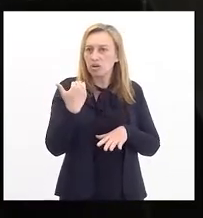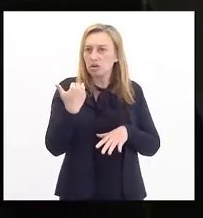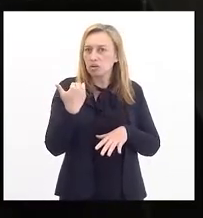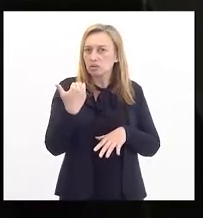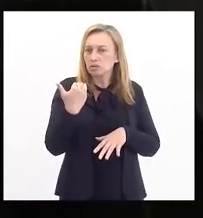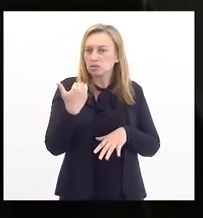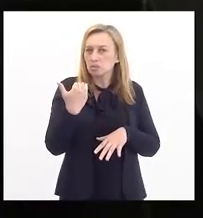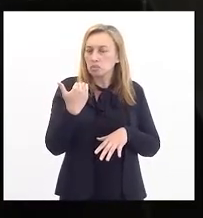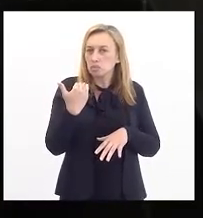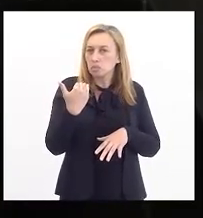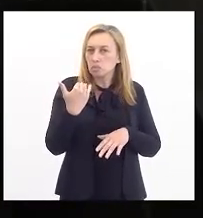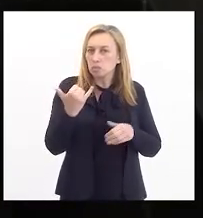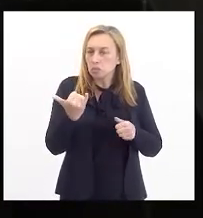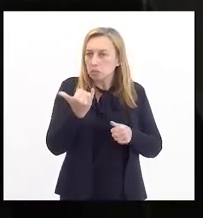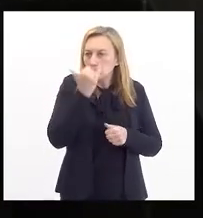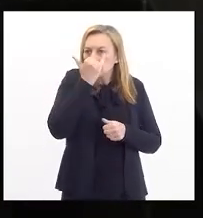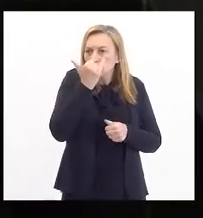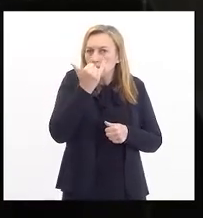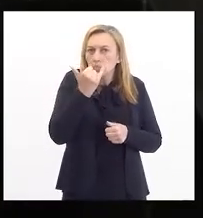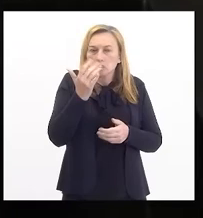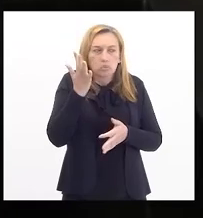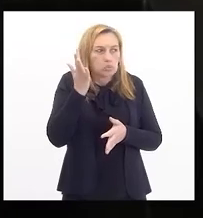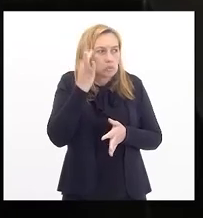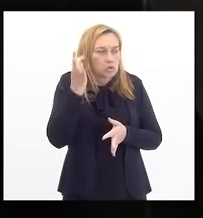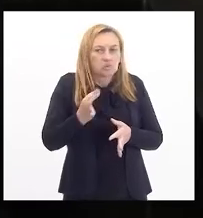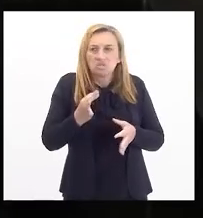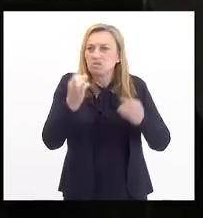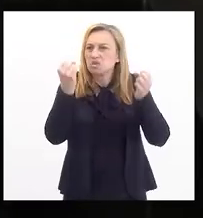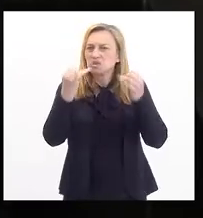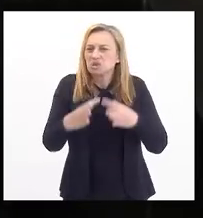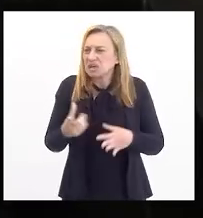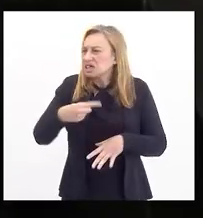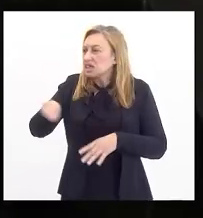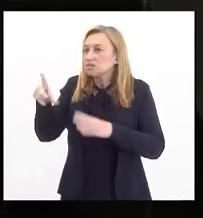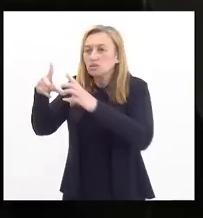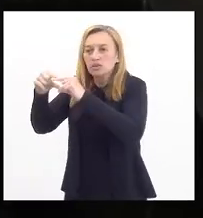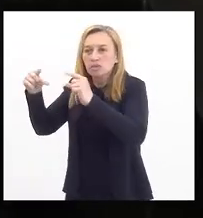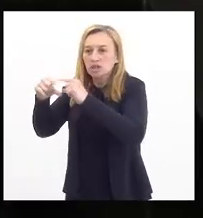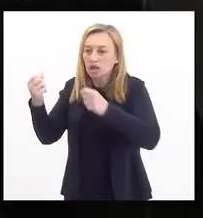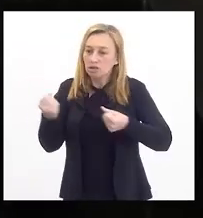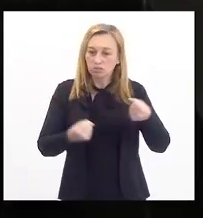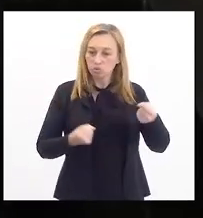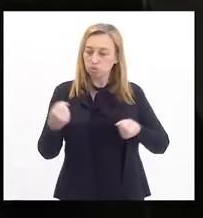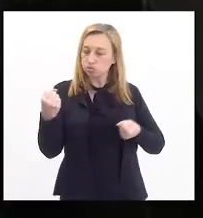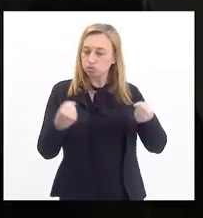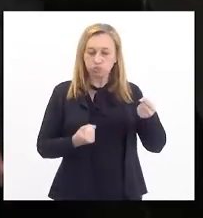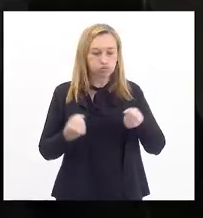jamais explicado, jamais esclarecido, rumo a Brasília, né? Ele dirigindo,